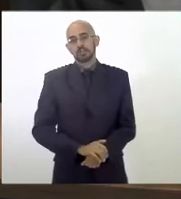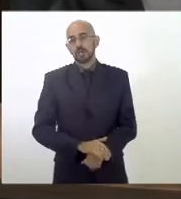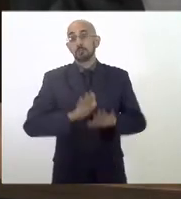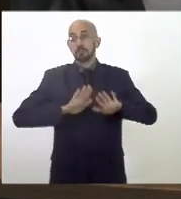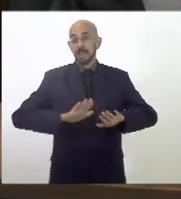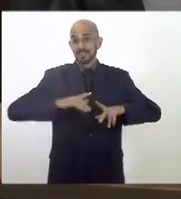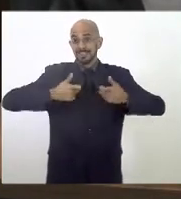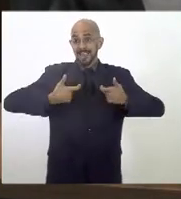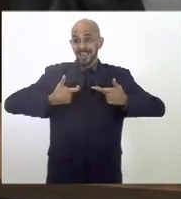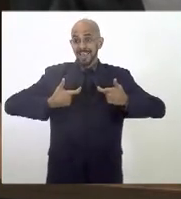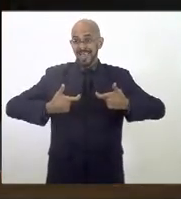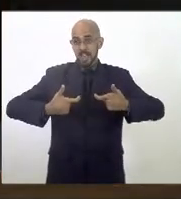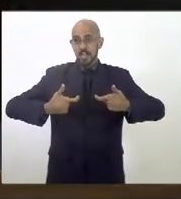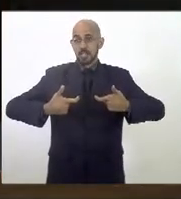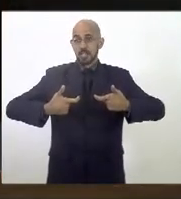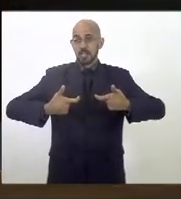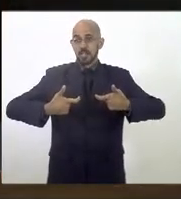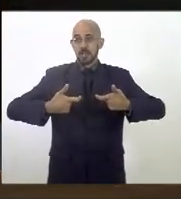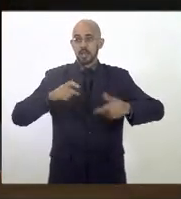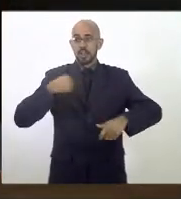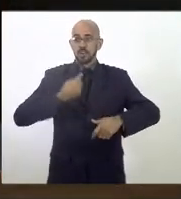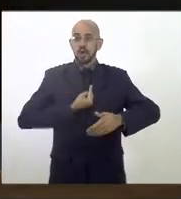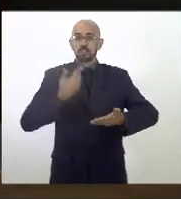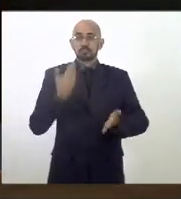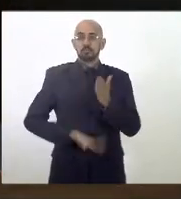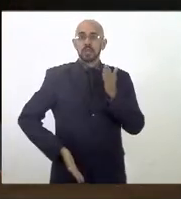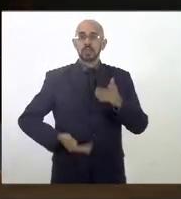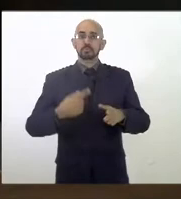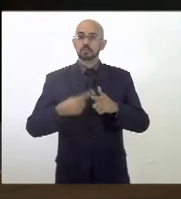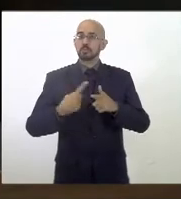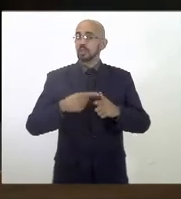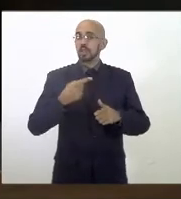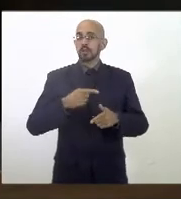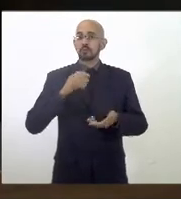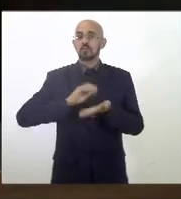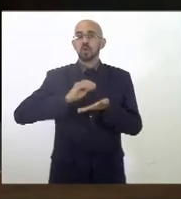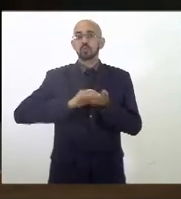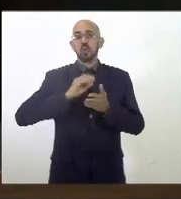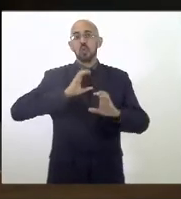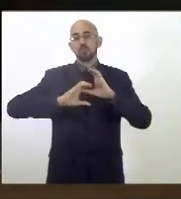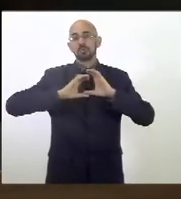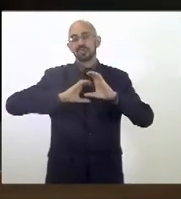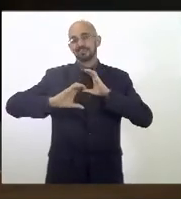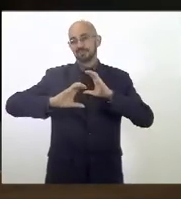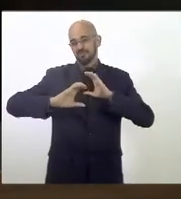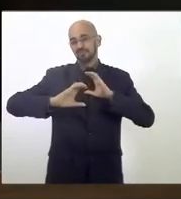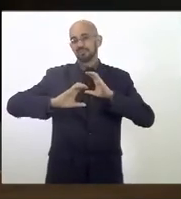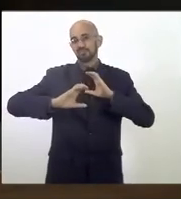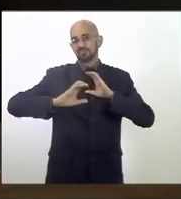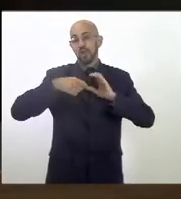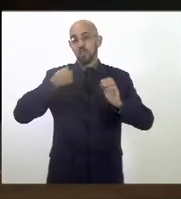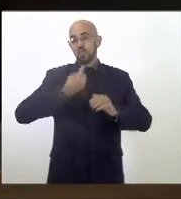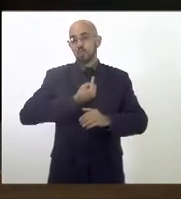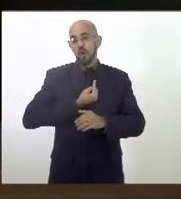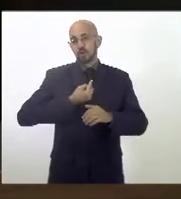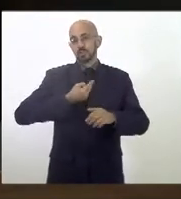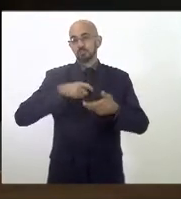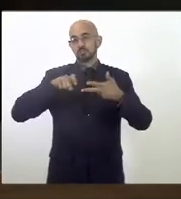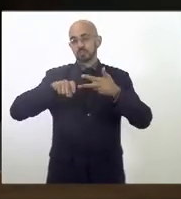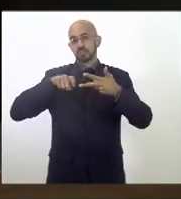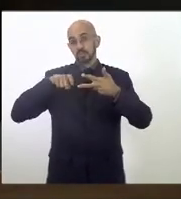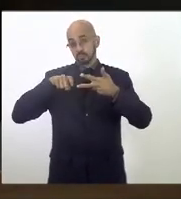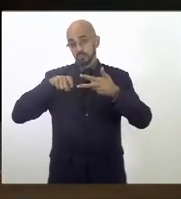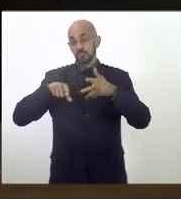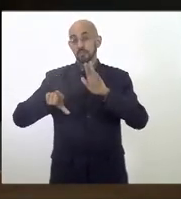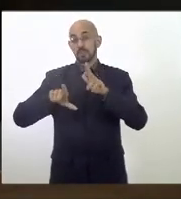essa guerra a gente perdeu, porque a gente não soube comunicar. E eu digo a gente, o Poder Executivo, o